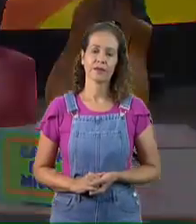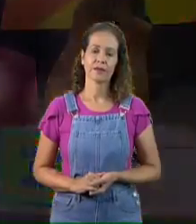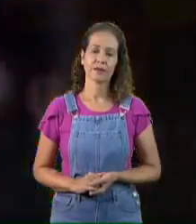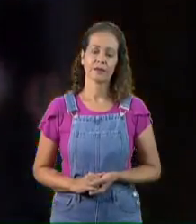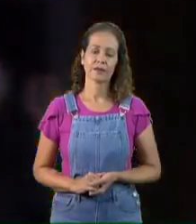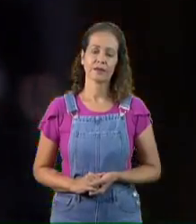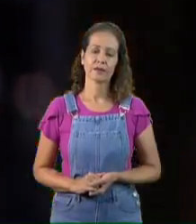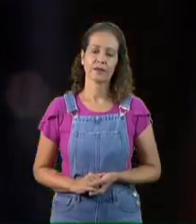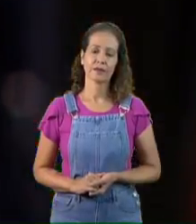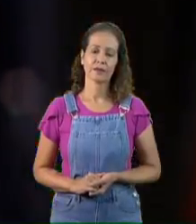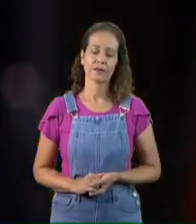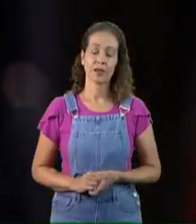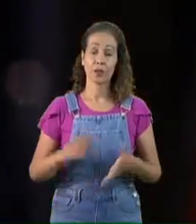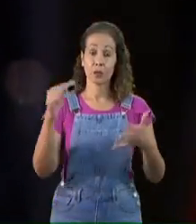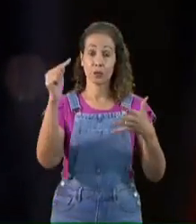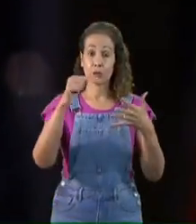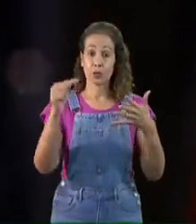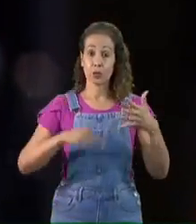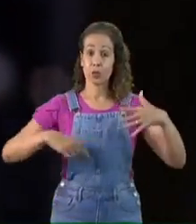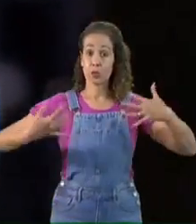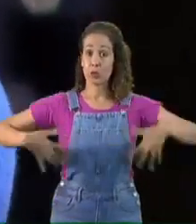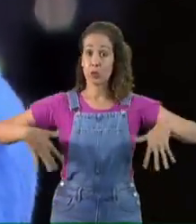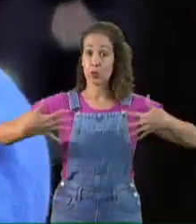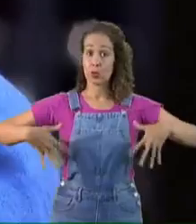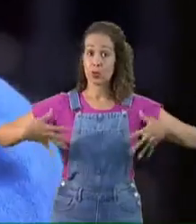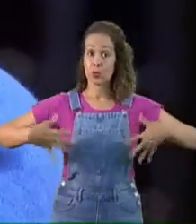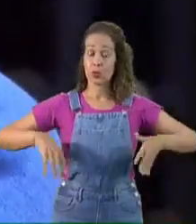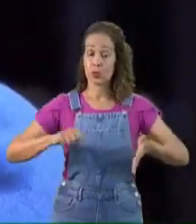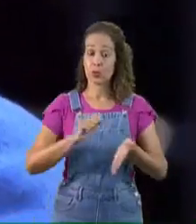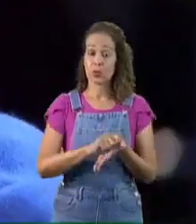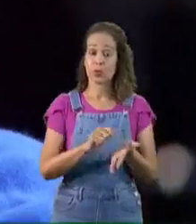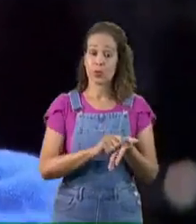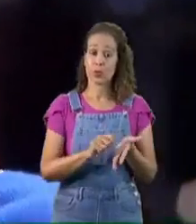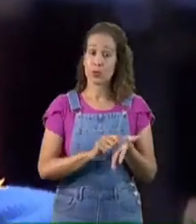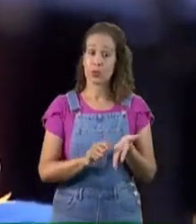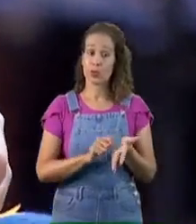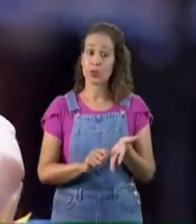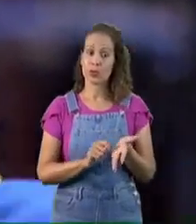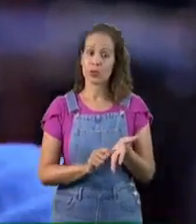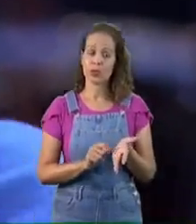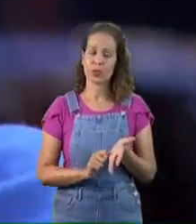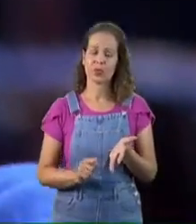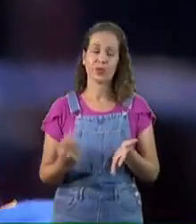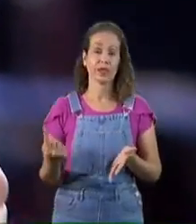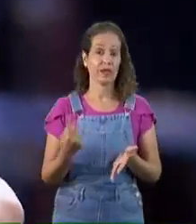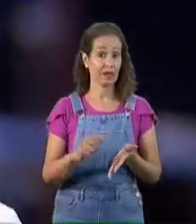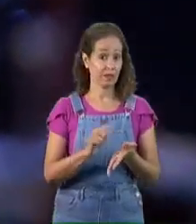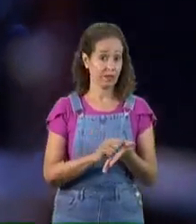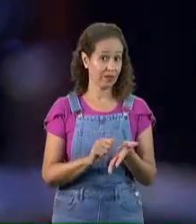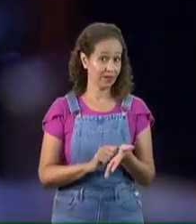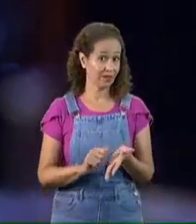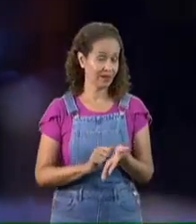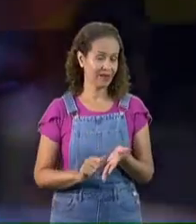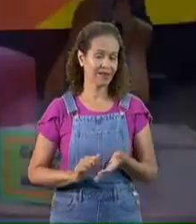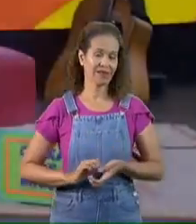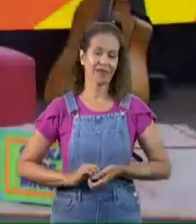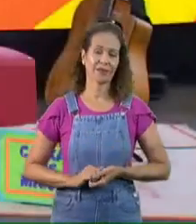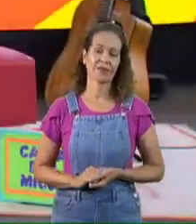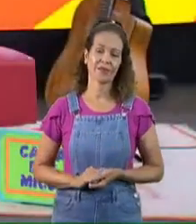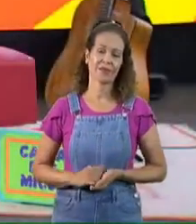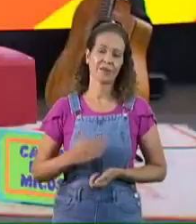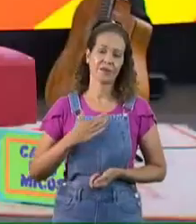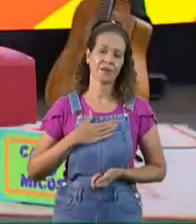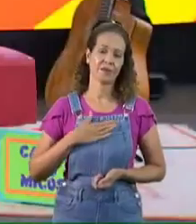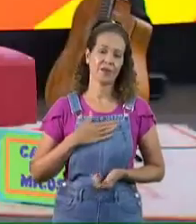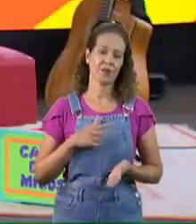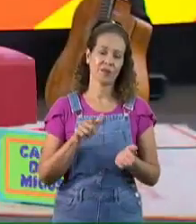Muitos motivos. Uhum. Pode, vai escrevendo aí. Eu estou escrevendo aqui o meu também. Eu acho que o meu papel vai